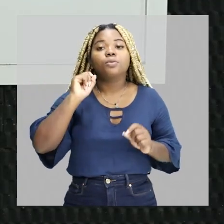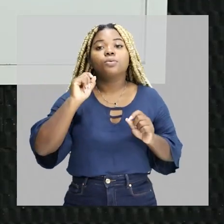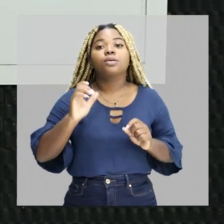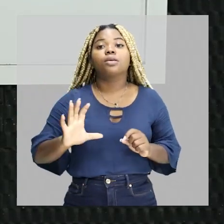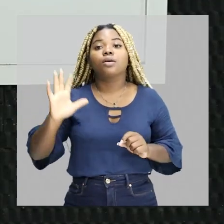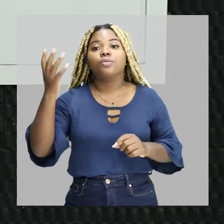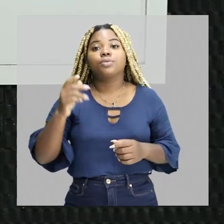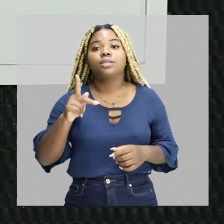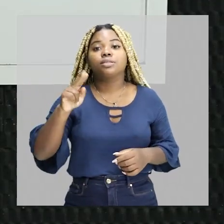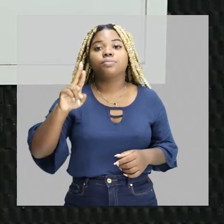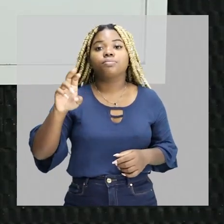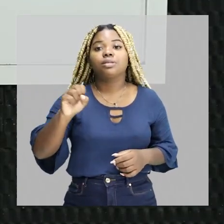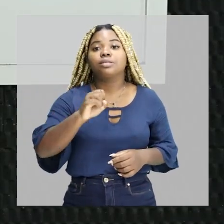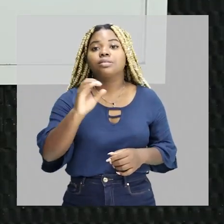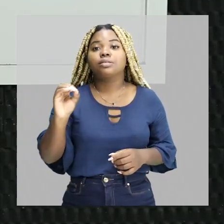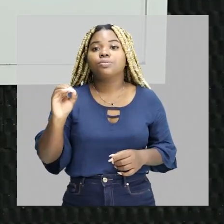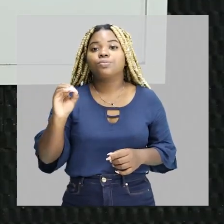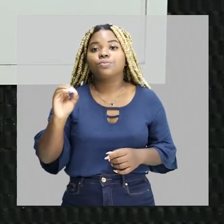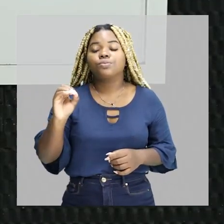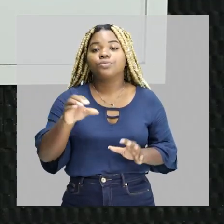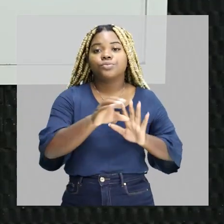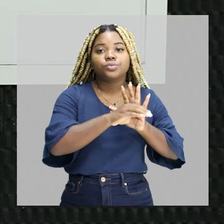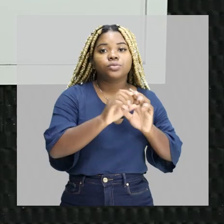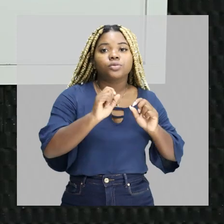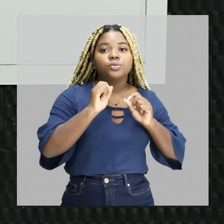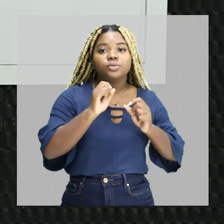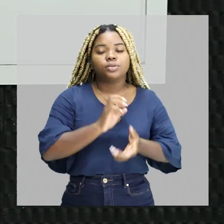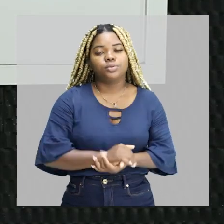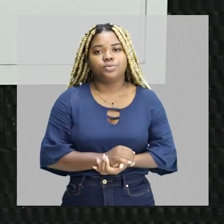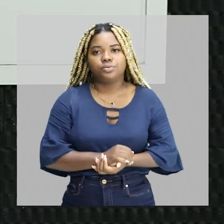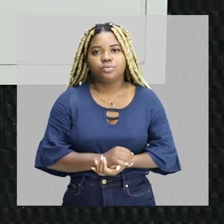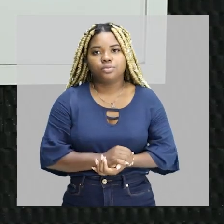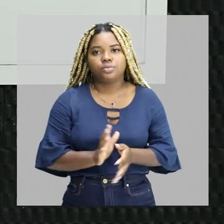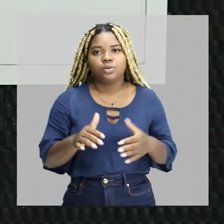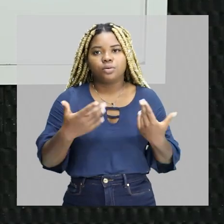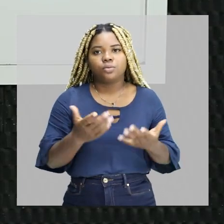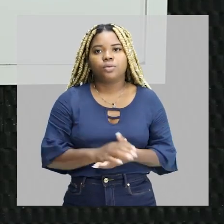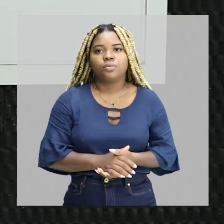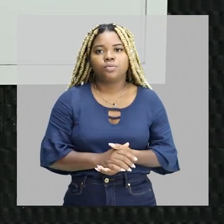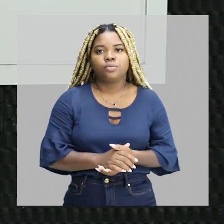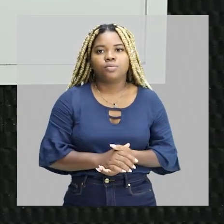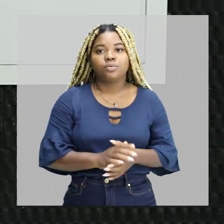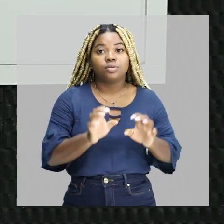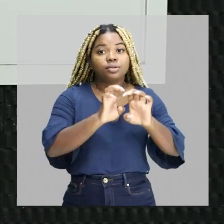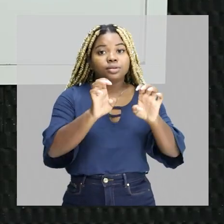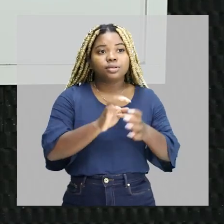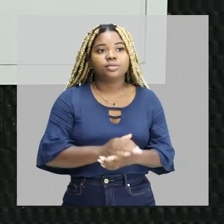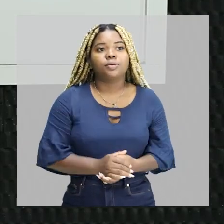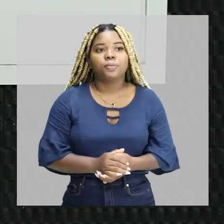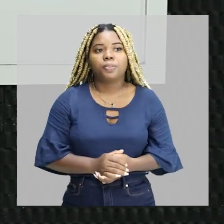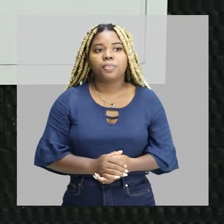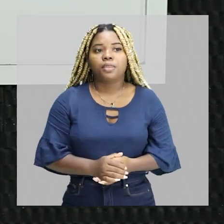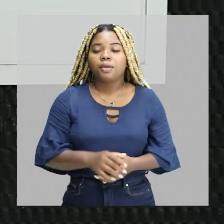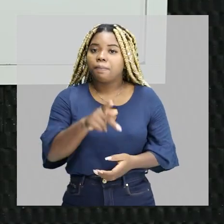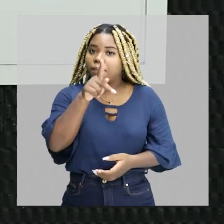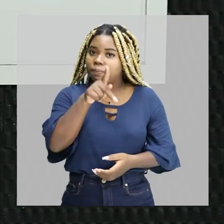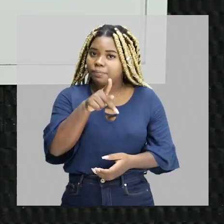ele era dado, né, mecanicamente falando, como força sobre área, ok? Então,